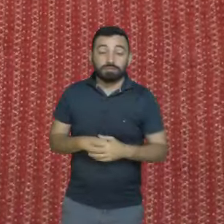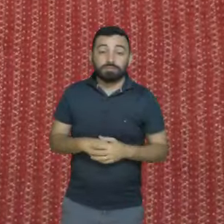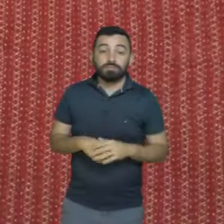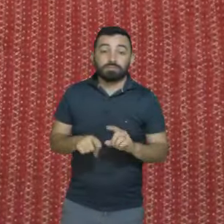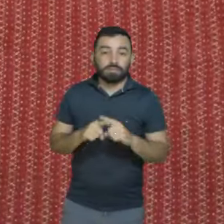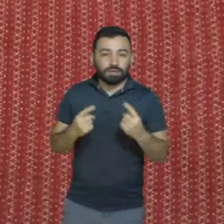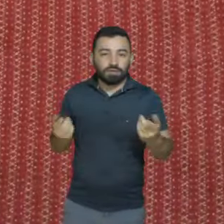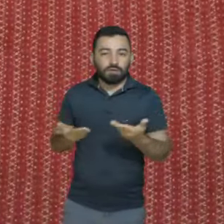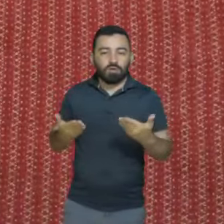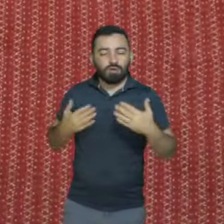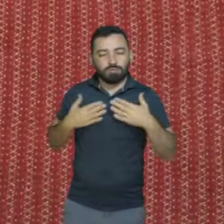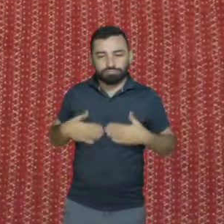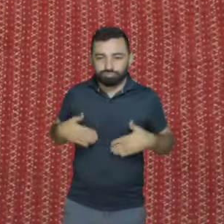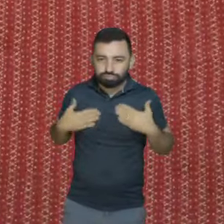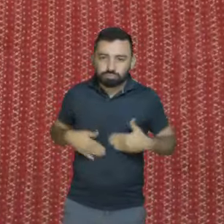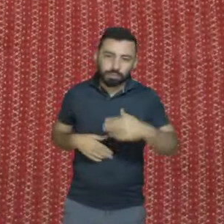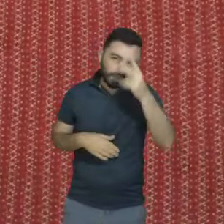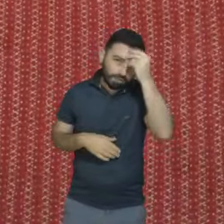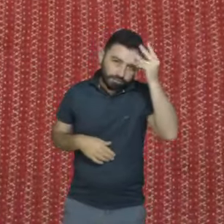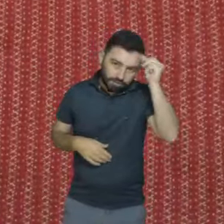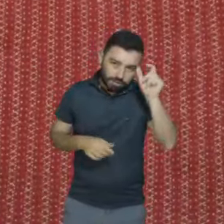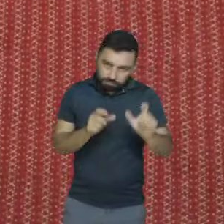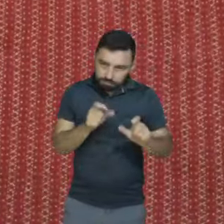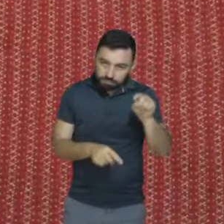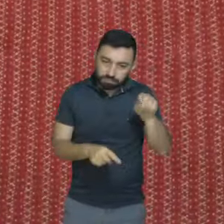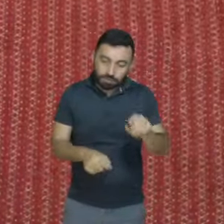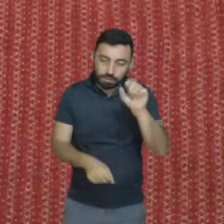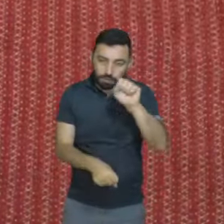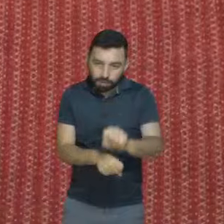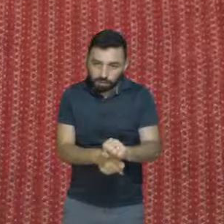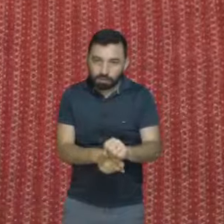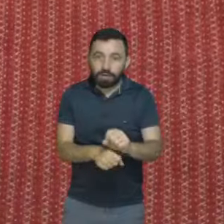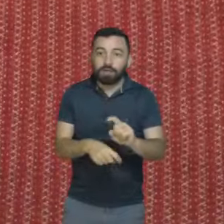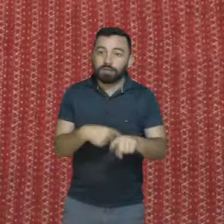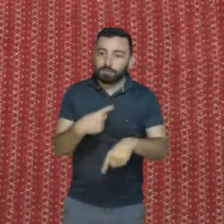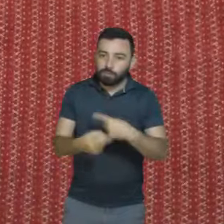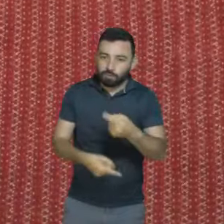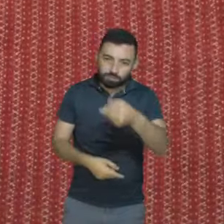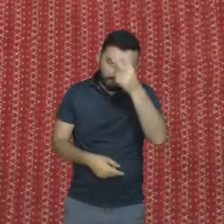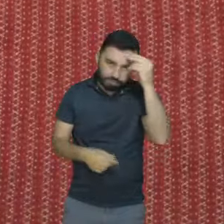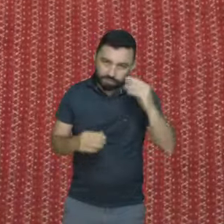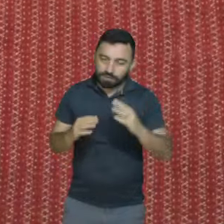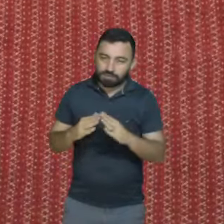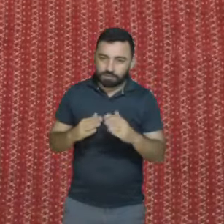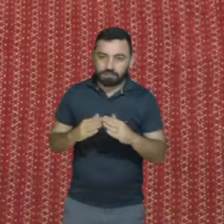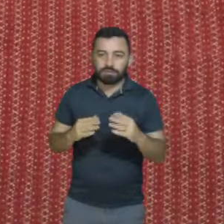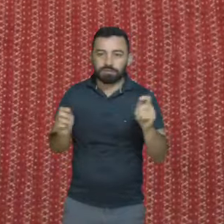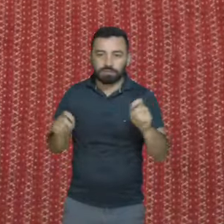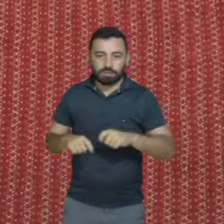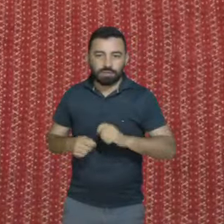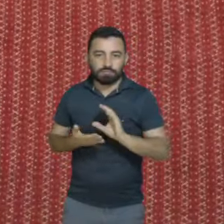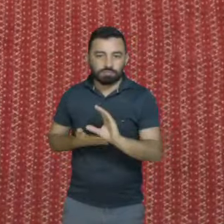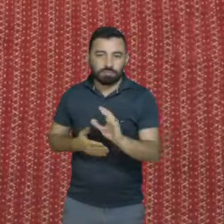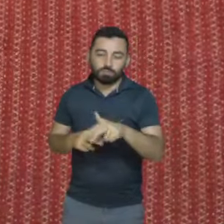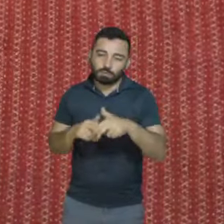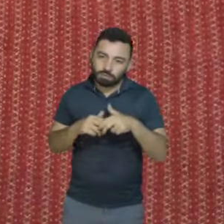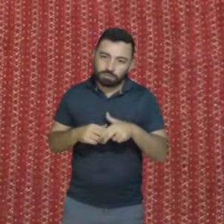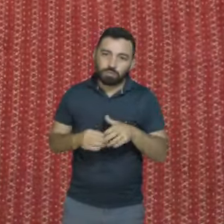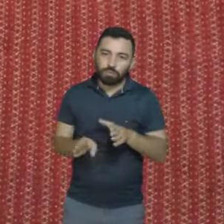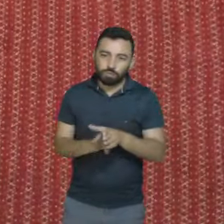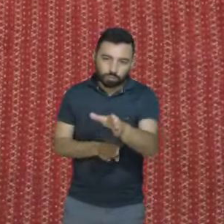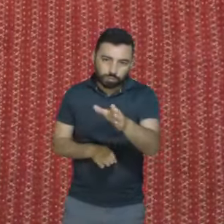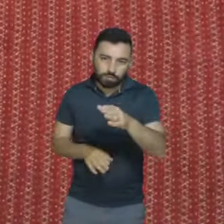alento aos prefeitos que estão terminando o mandato agora e os novos prefeitos a garantia de receber os recursos do Estado. Por isso, orientação de bancada,